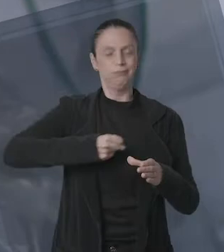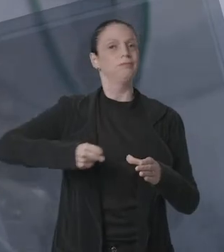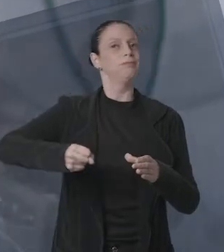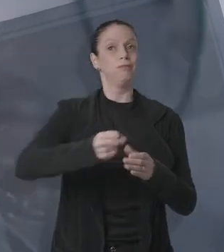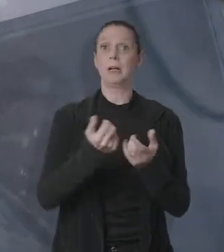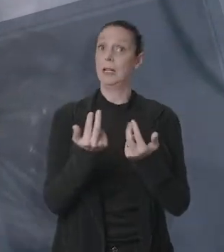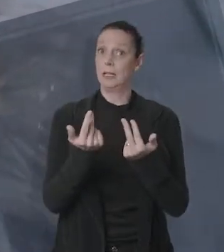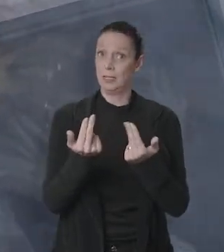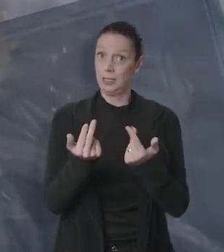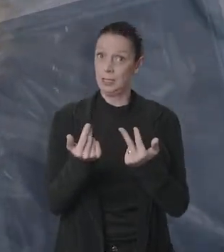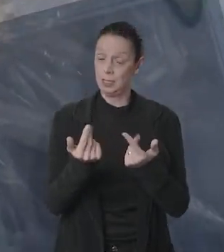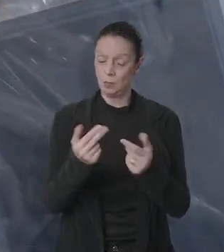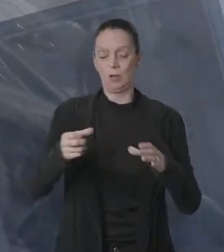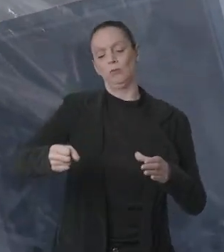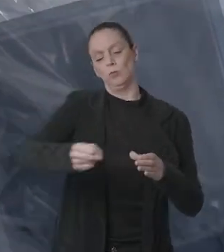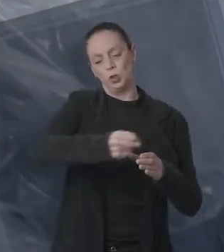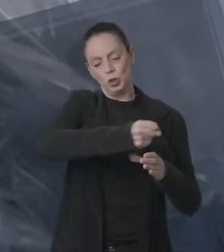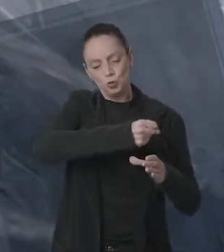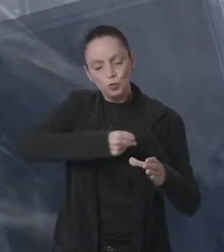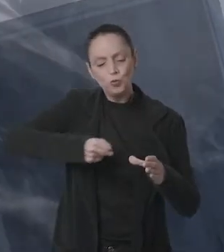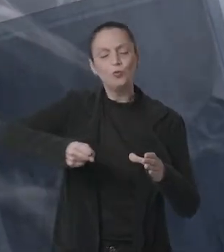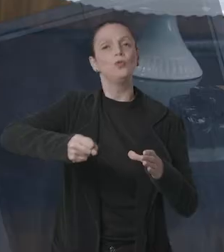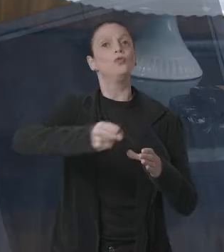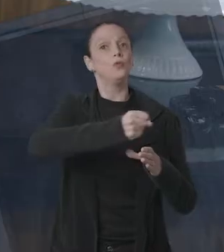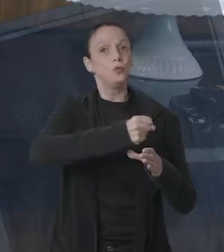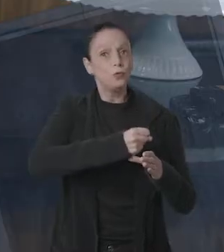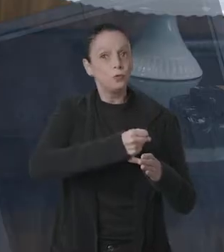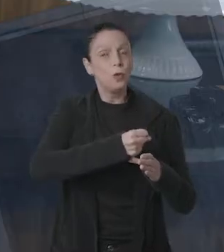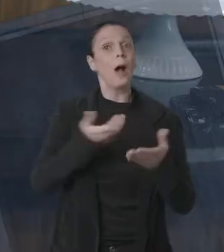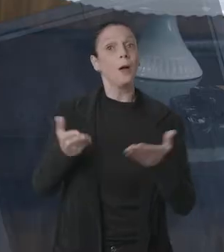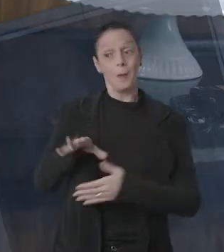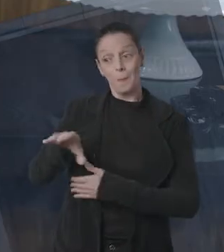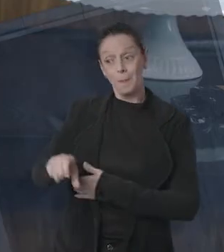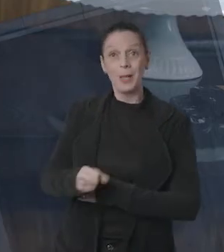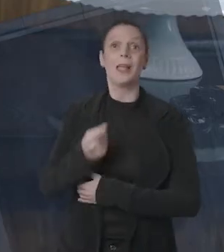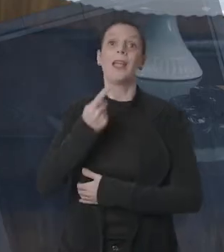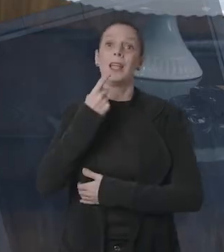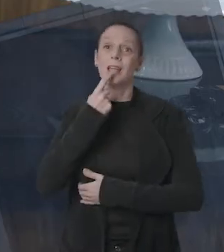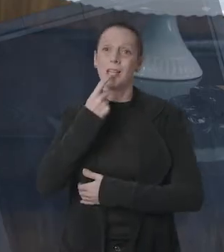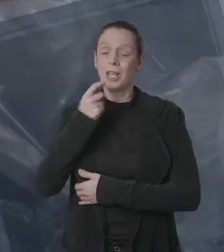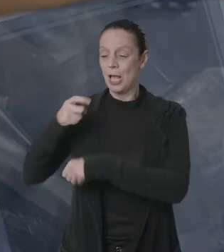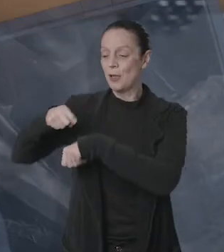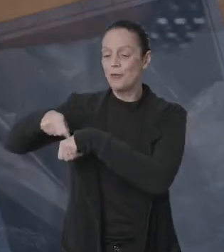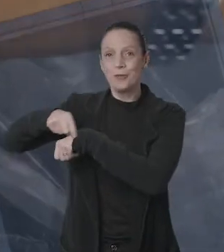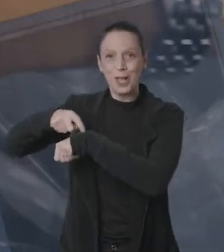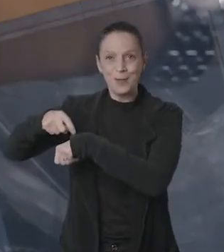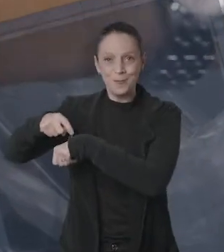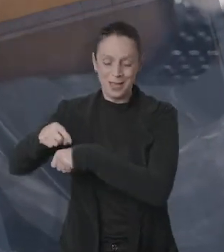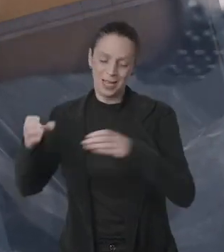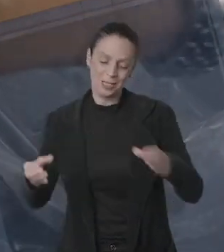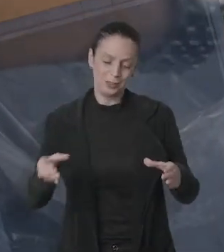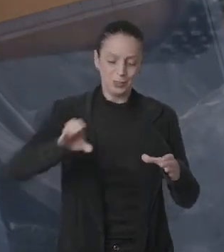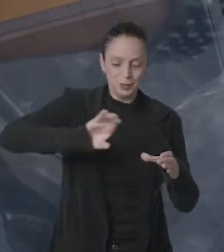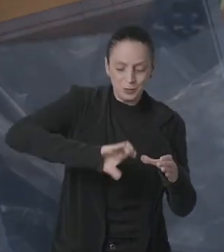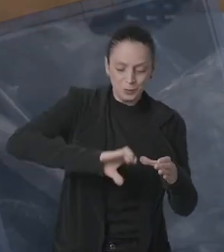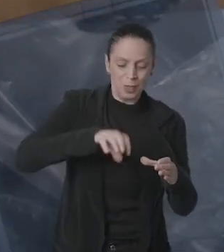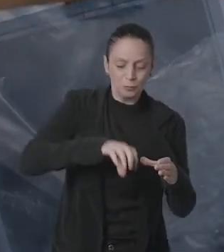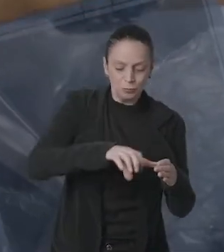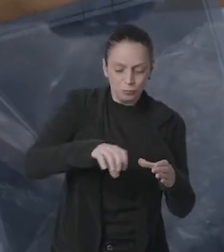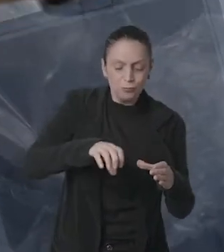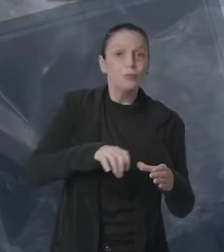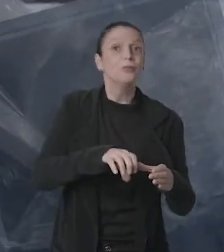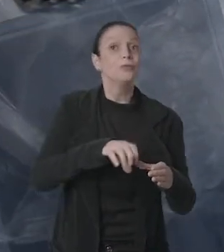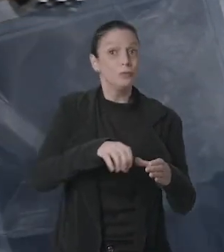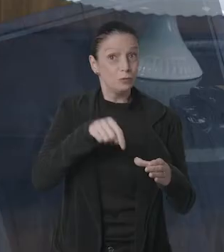de baixo, a gente faz aqui na segunda camada. Uma camada do recheio nas bordas, o morango no